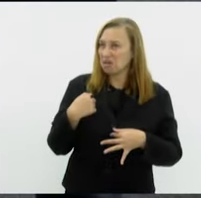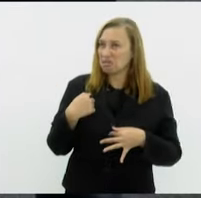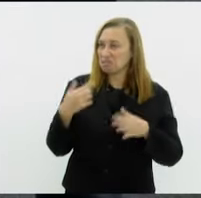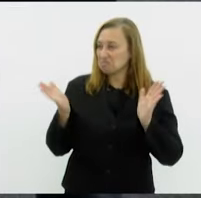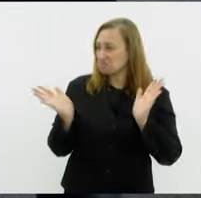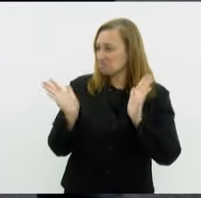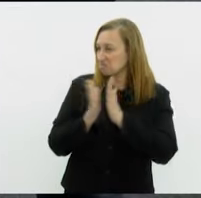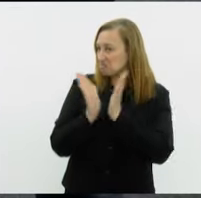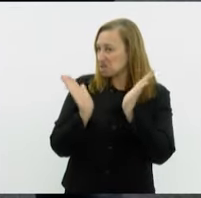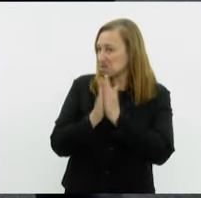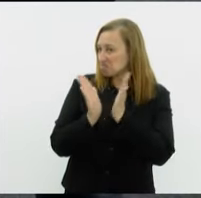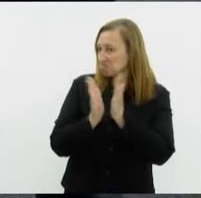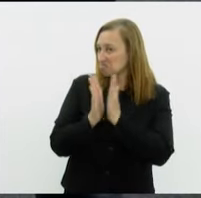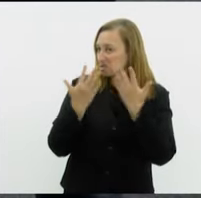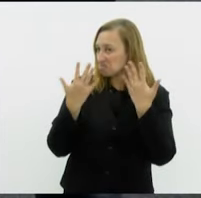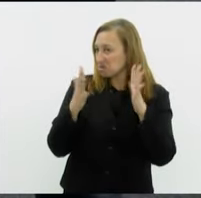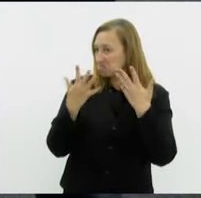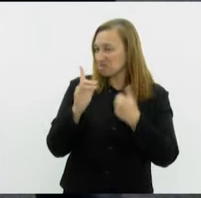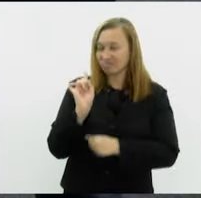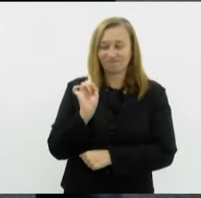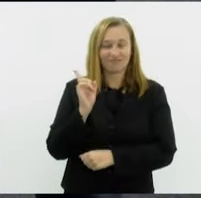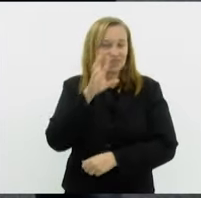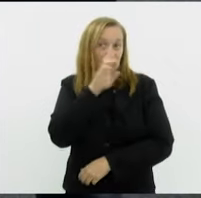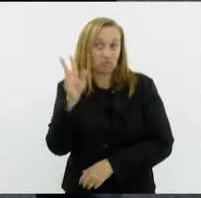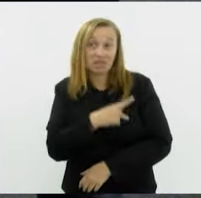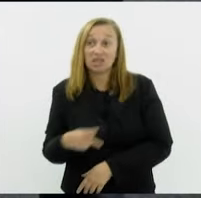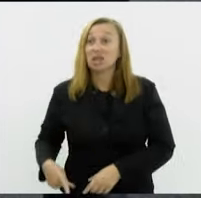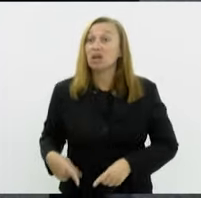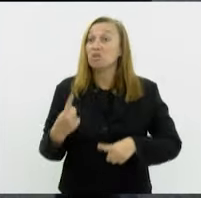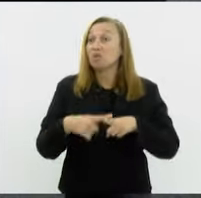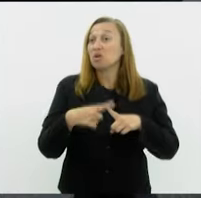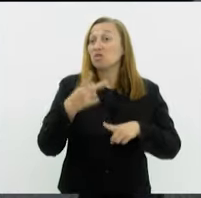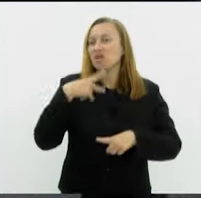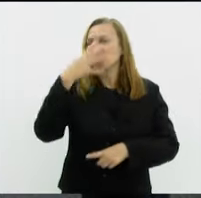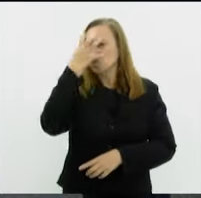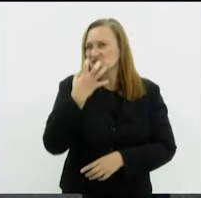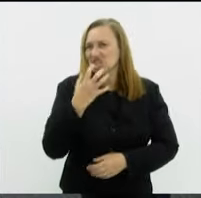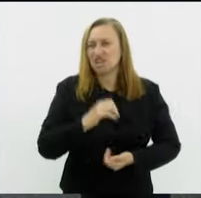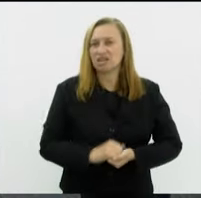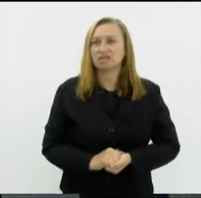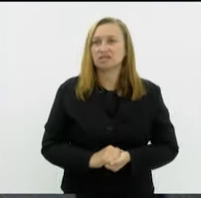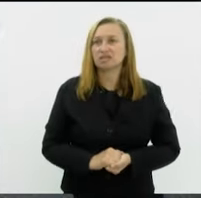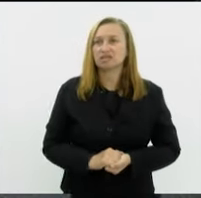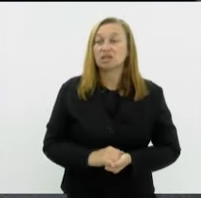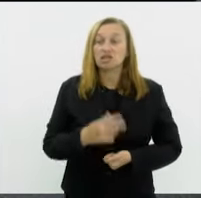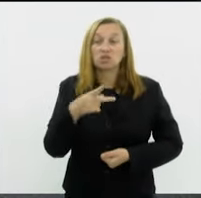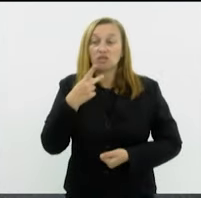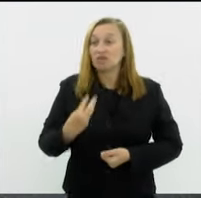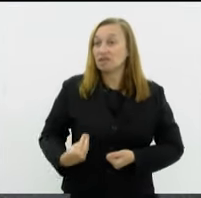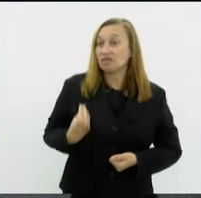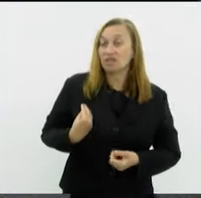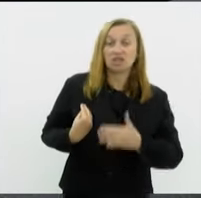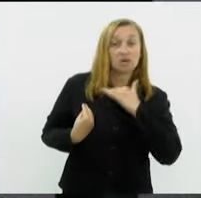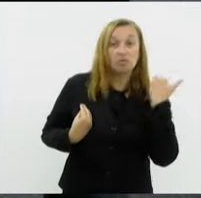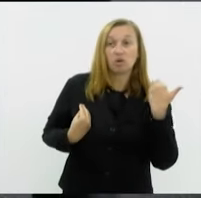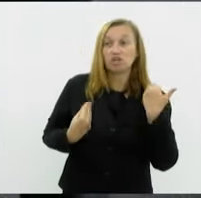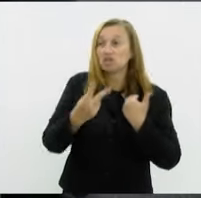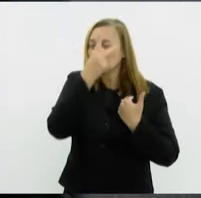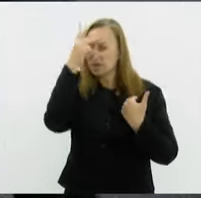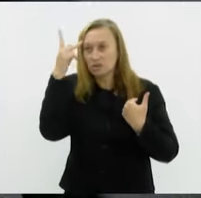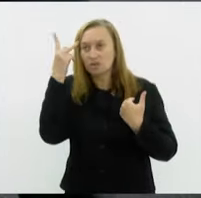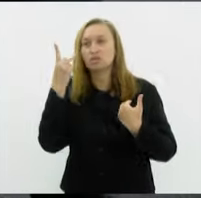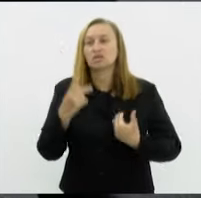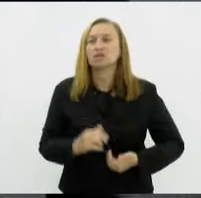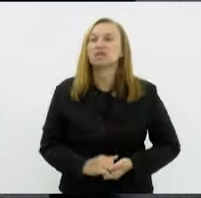palma. Não vou bater palma, senhor presidente, porque eu falo de coisas muito sérias. Eu estou falando entre a vida e a morte de pessoas